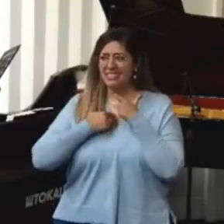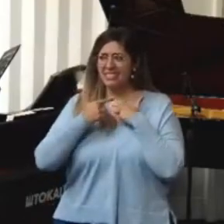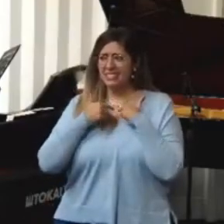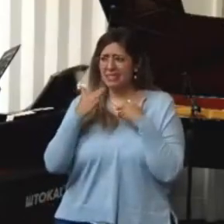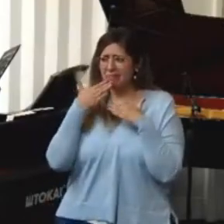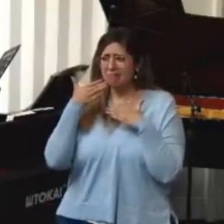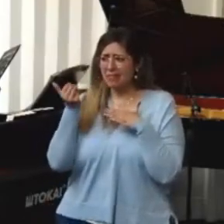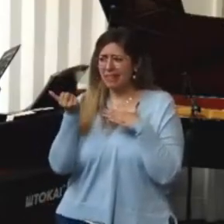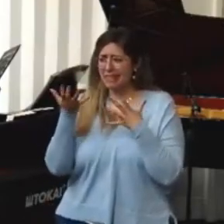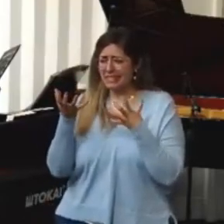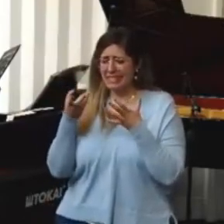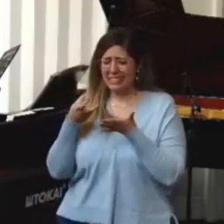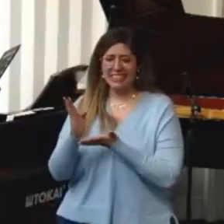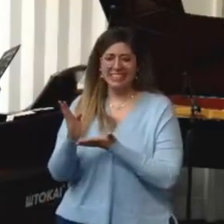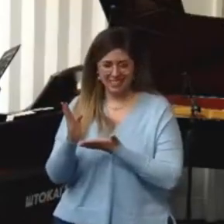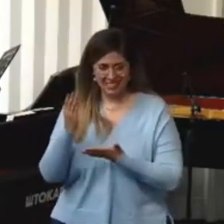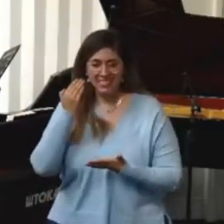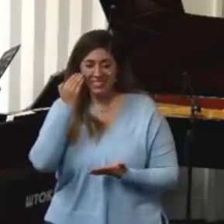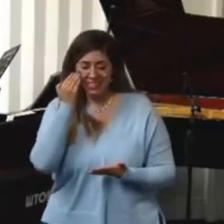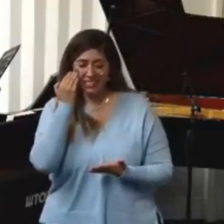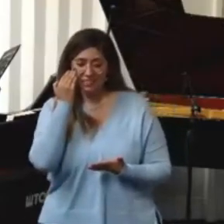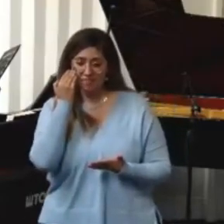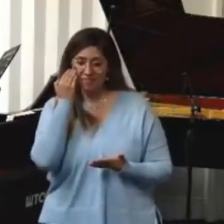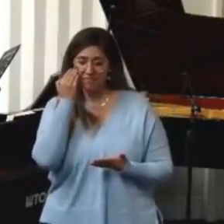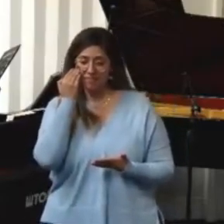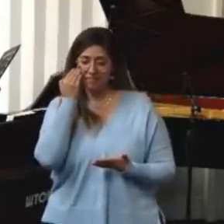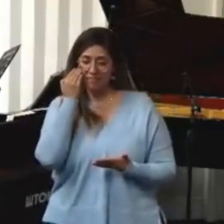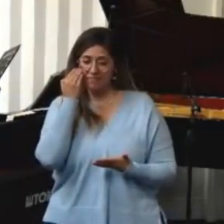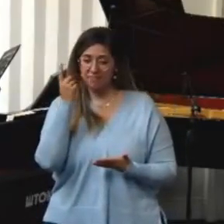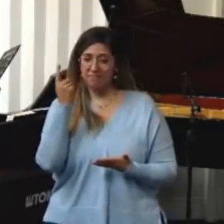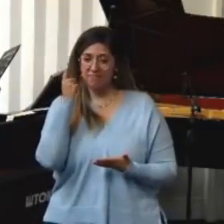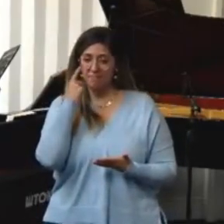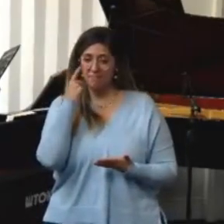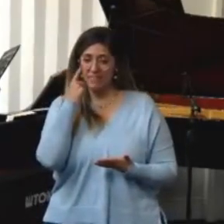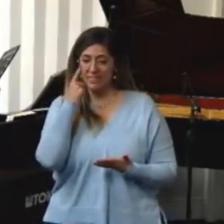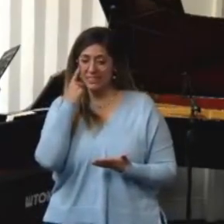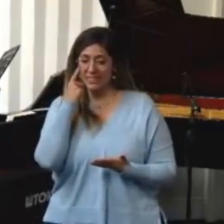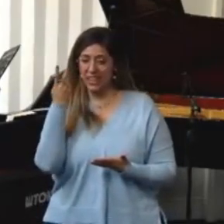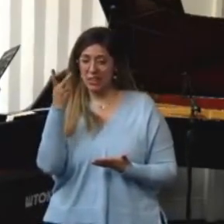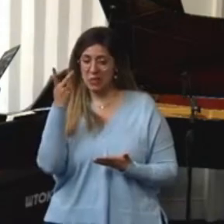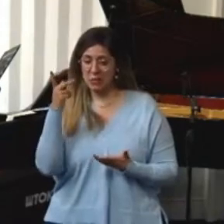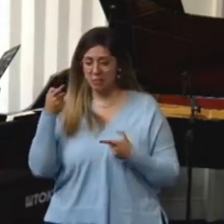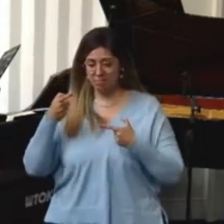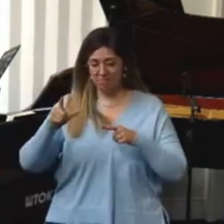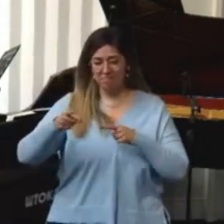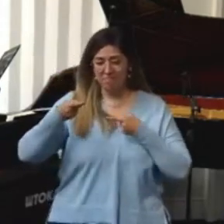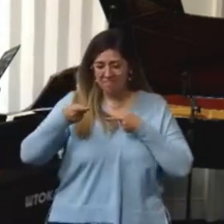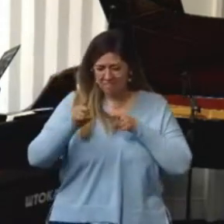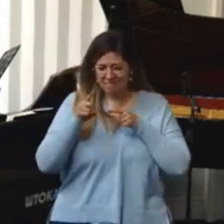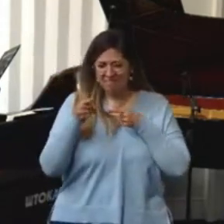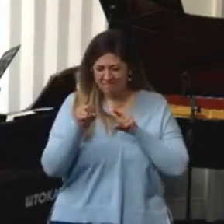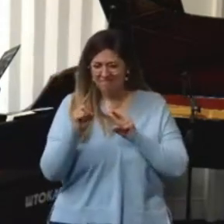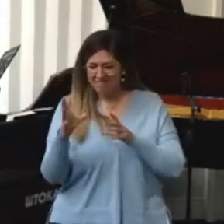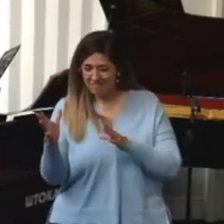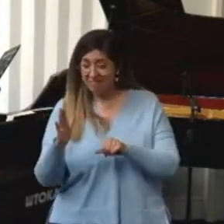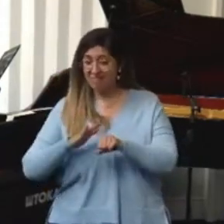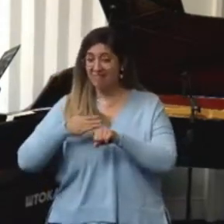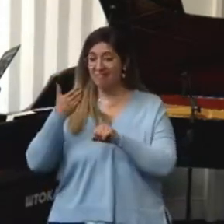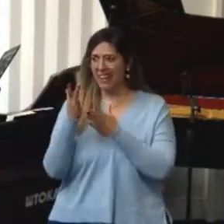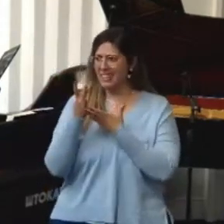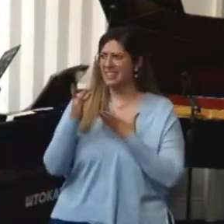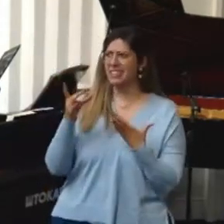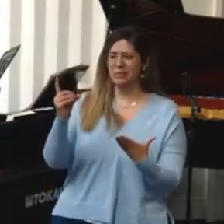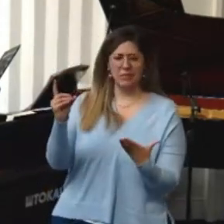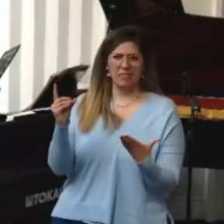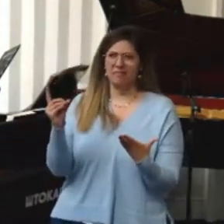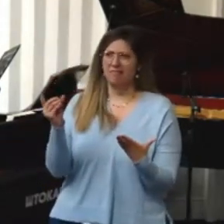lugares melhores do que uma igreja? Imagine uma igreja, né? As coisas que temos lido e visto são melhores do que ler uma Bíblia.